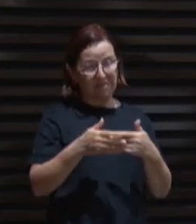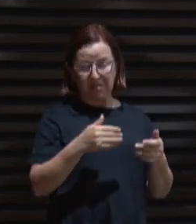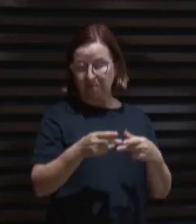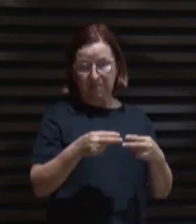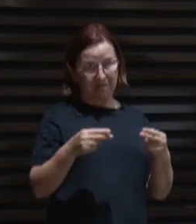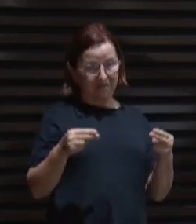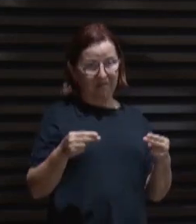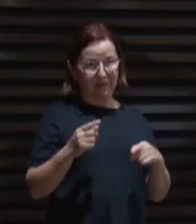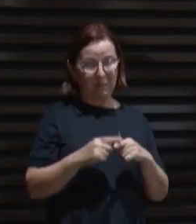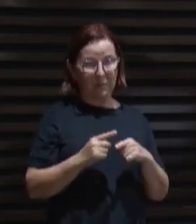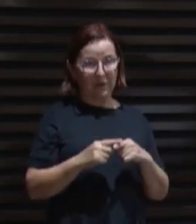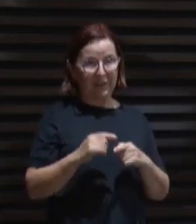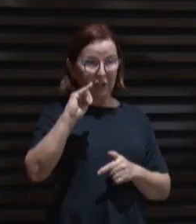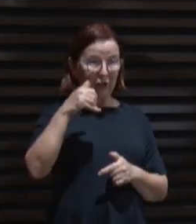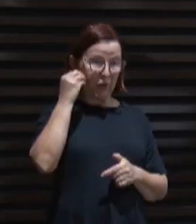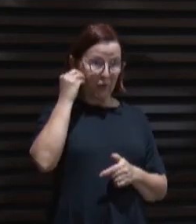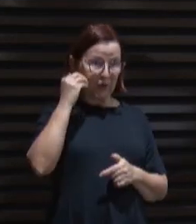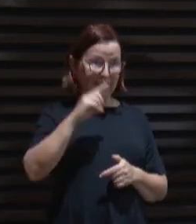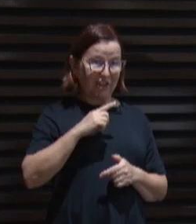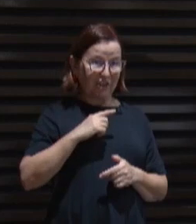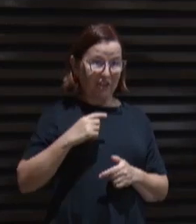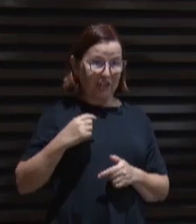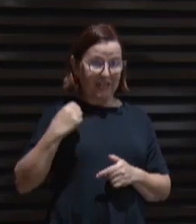tesoureiro da equipe.